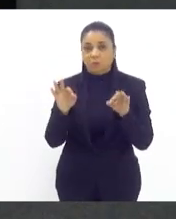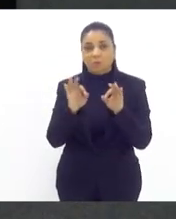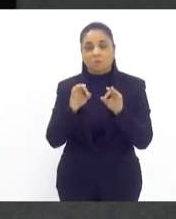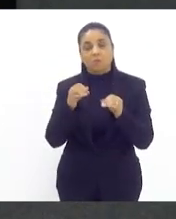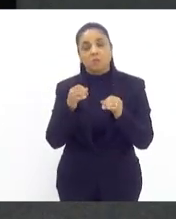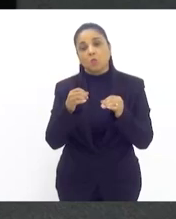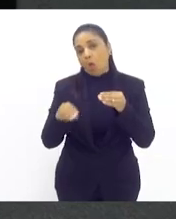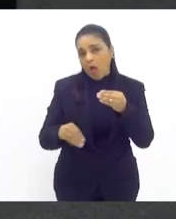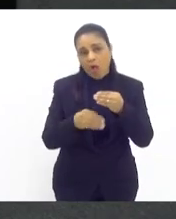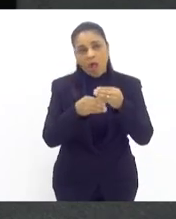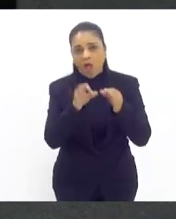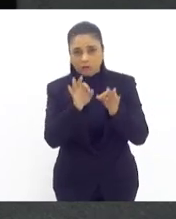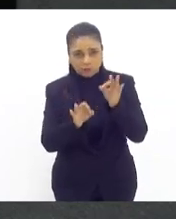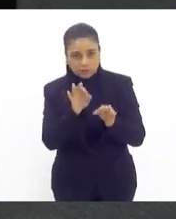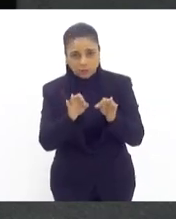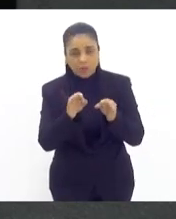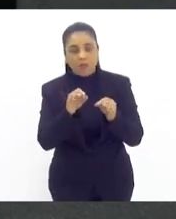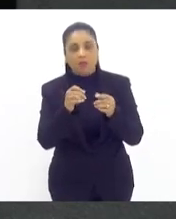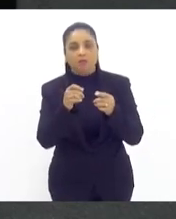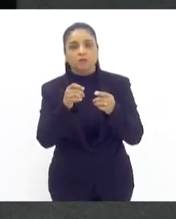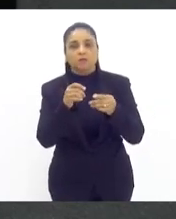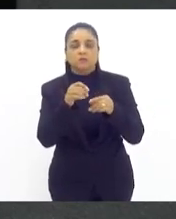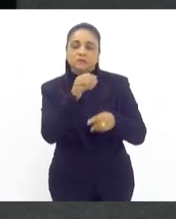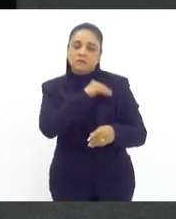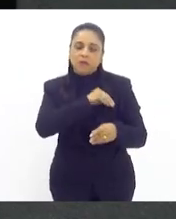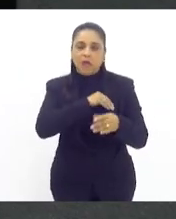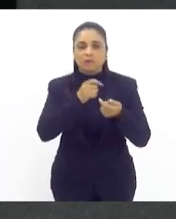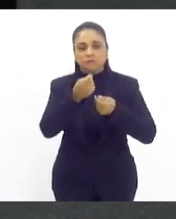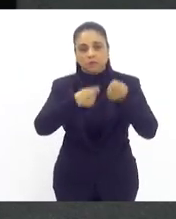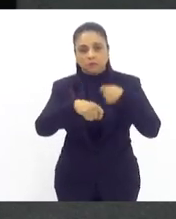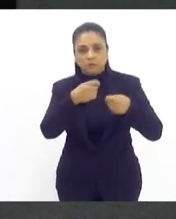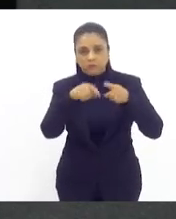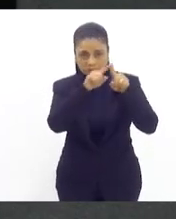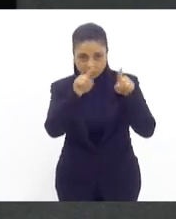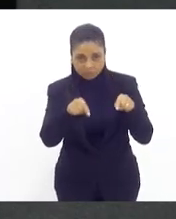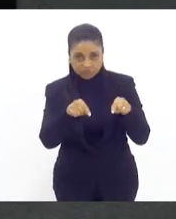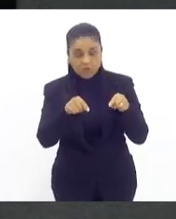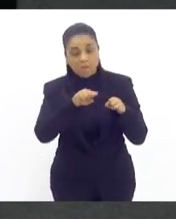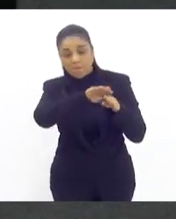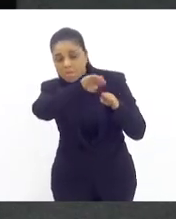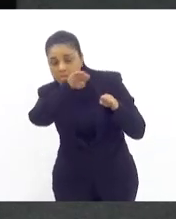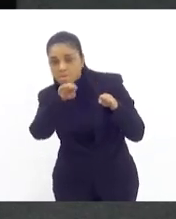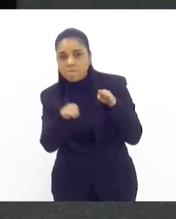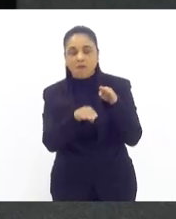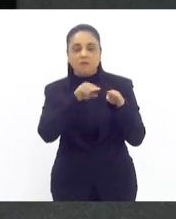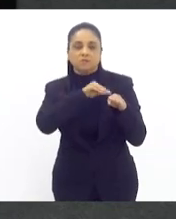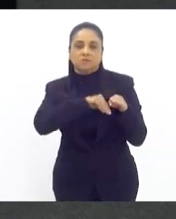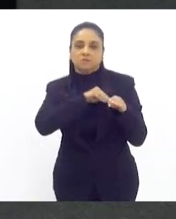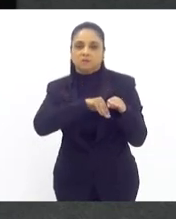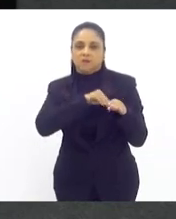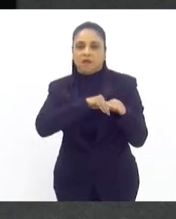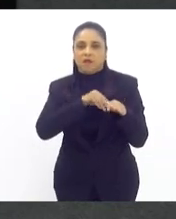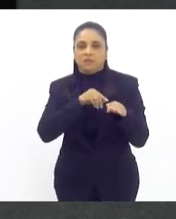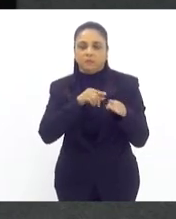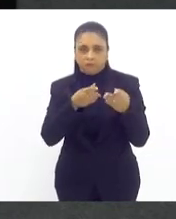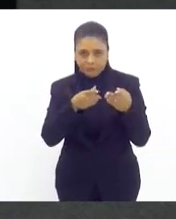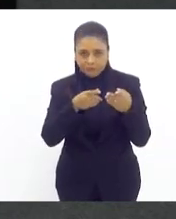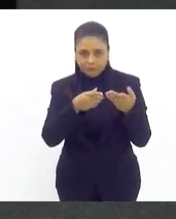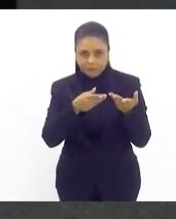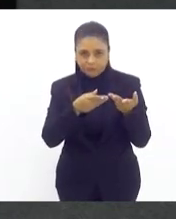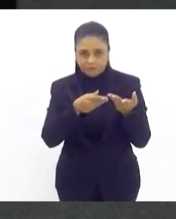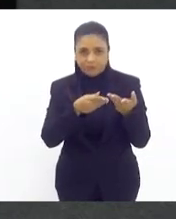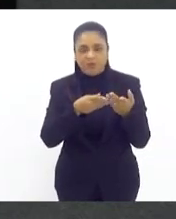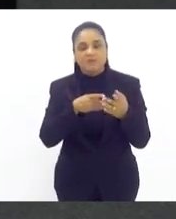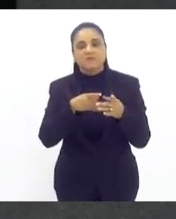dos funcionários administrativos das escolas que em sua maioria recebem menos que um salário mínimo é de piso